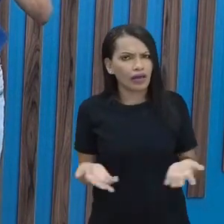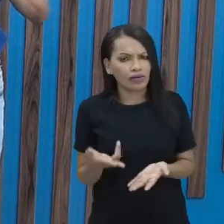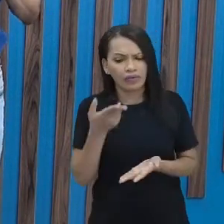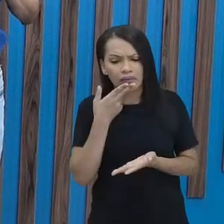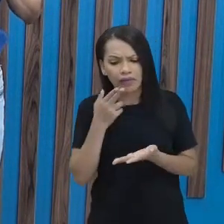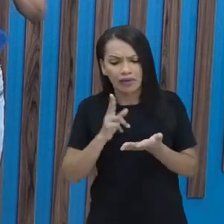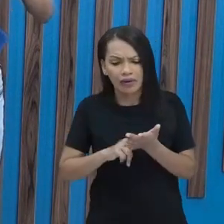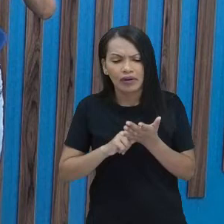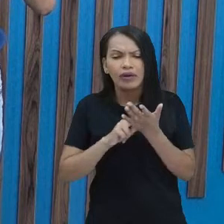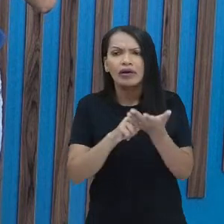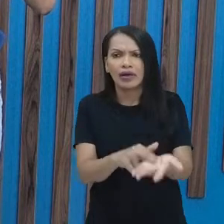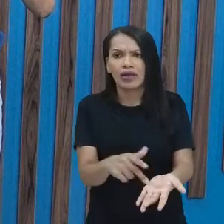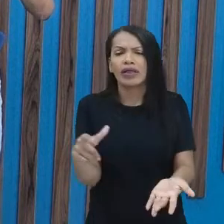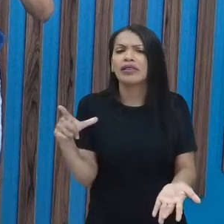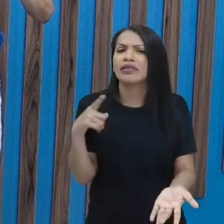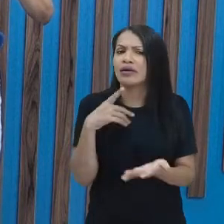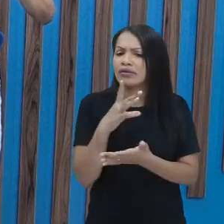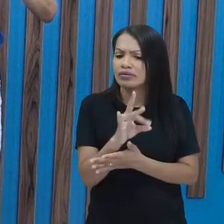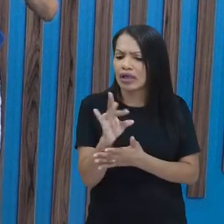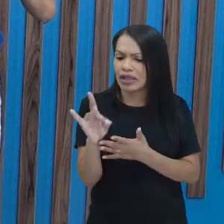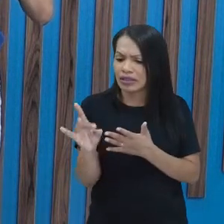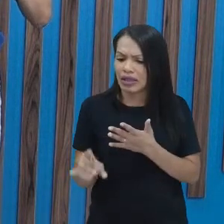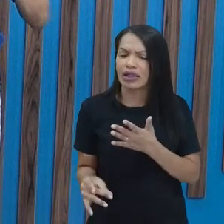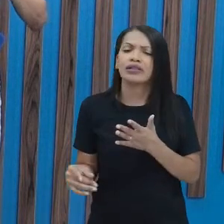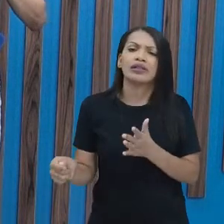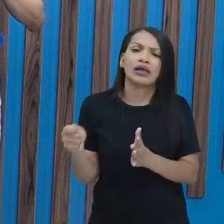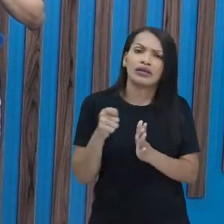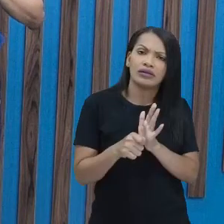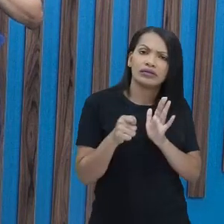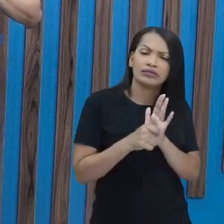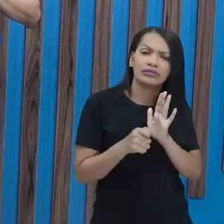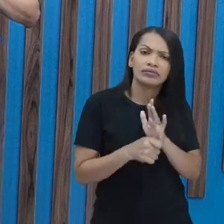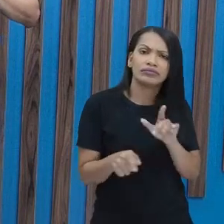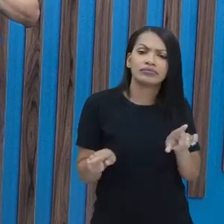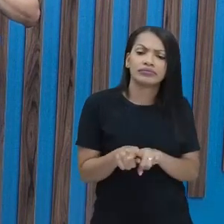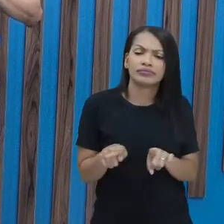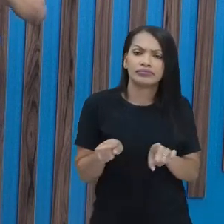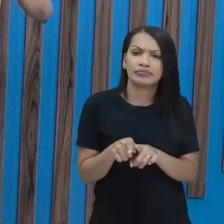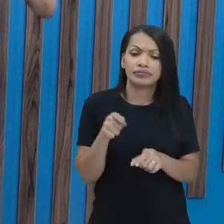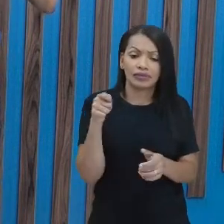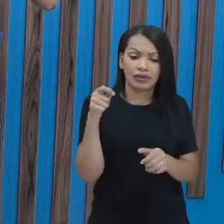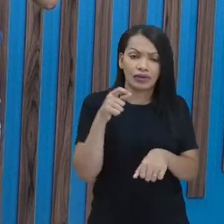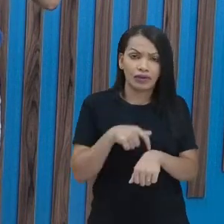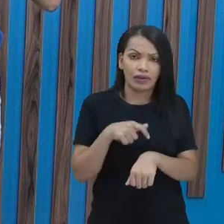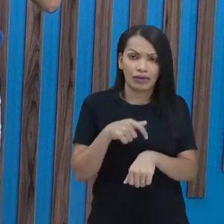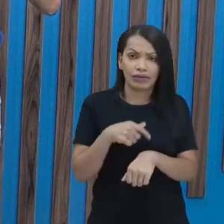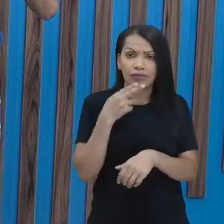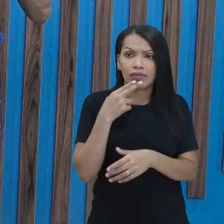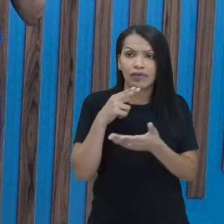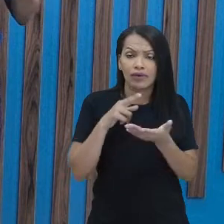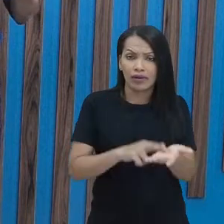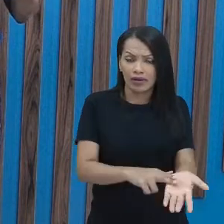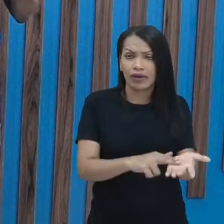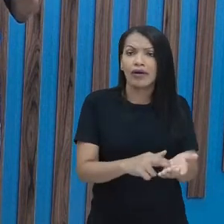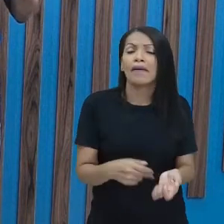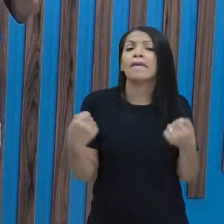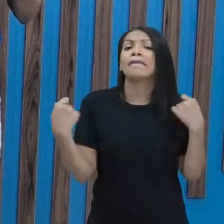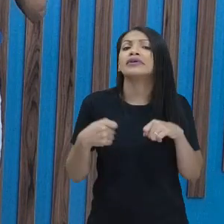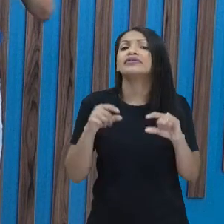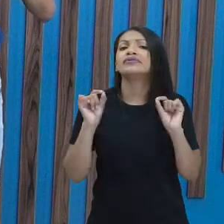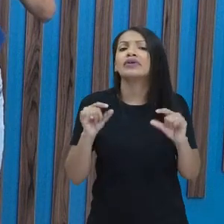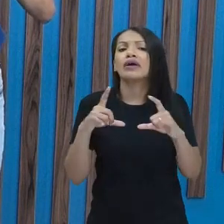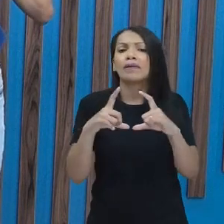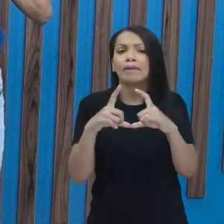Também tem detalhe na escrita e tem detalhe na hora de enviar uma carta. Eu preciso de um